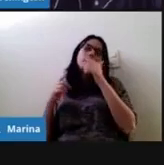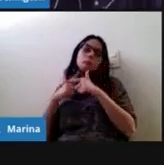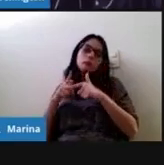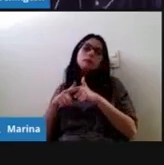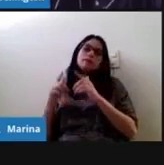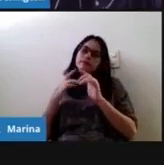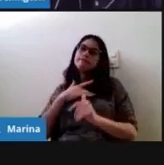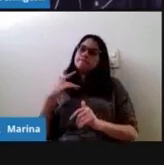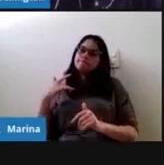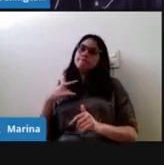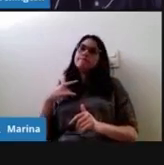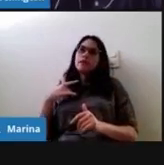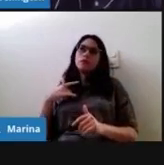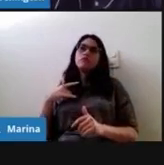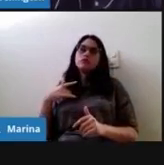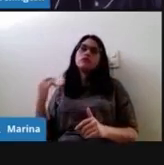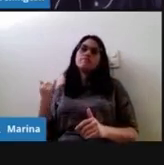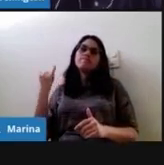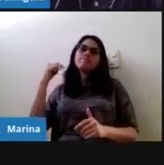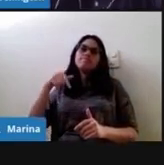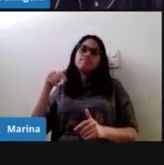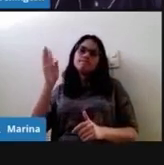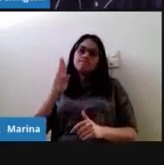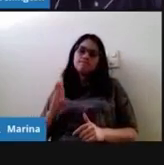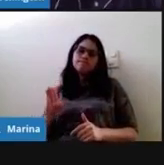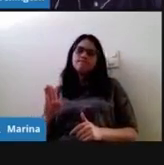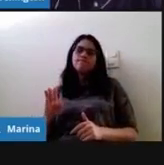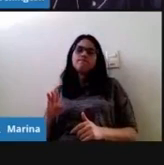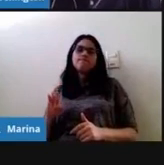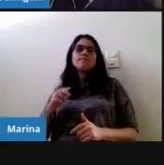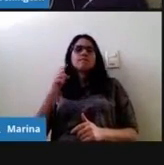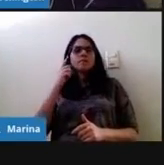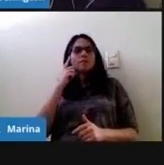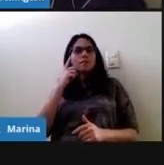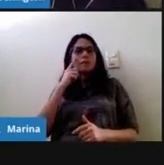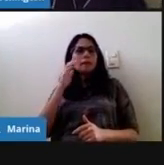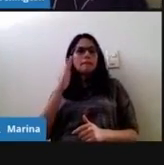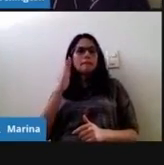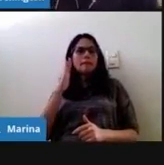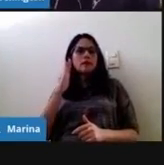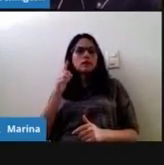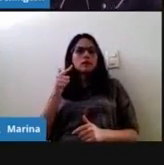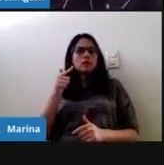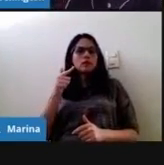de uma elevada magnitude e, de acordo com a literatura, correspondem em torno de